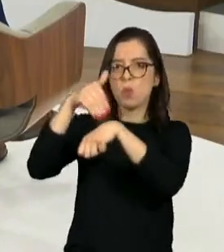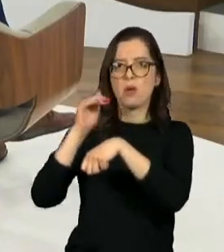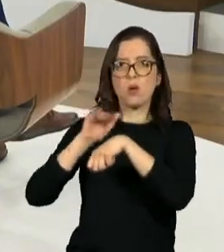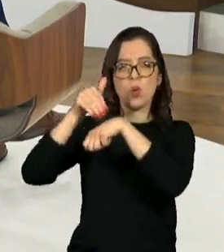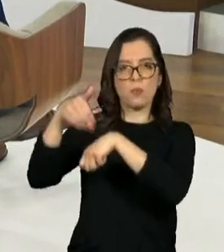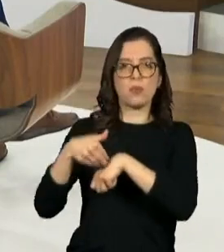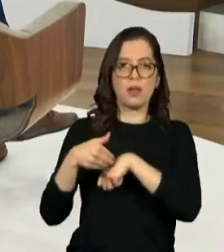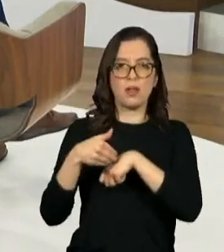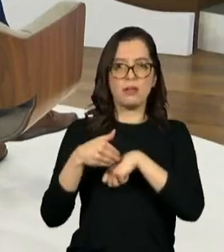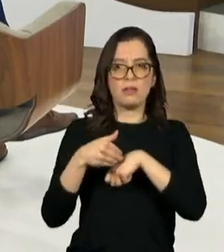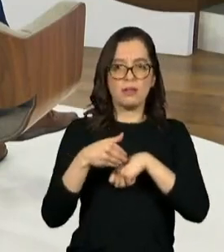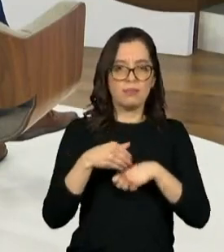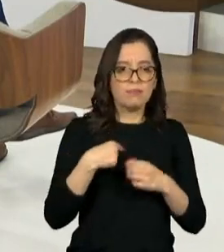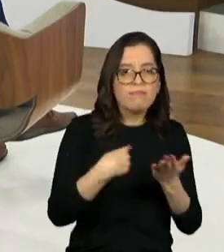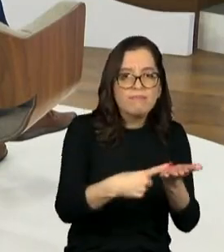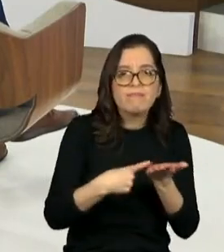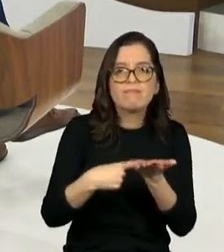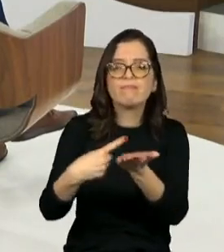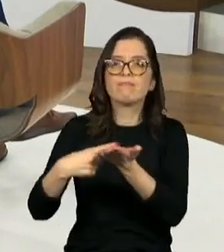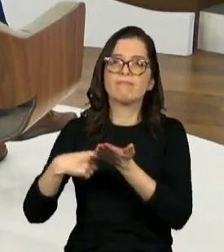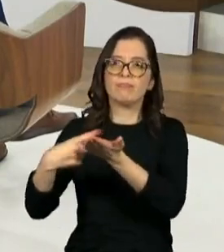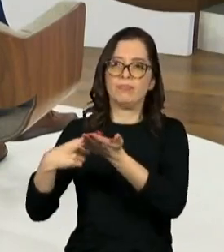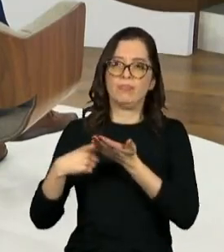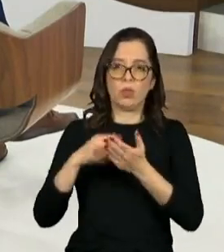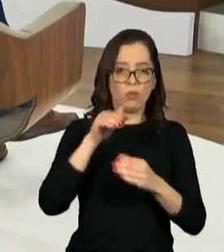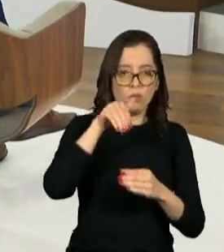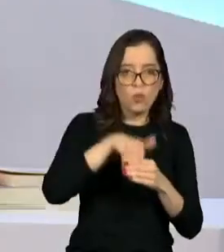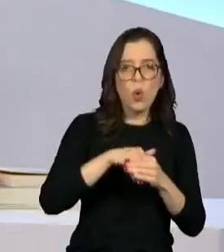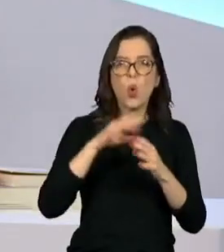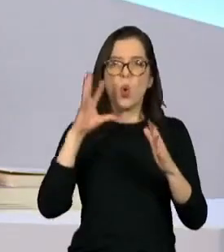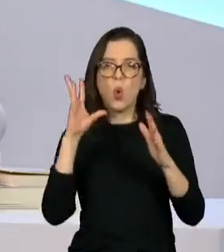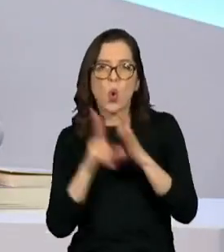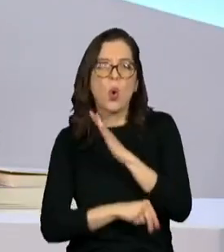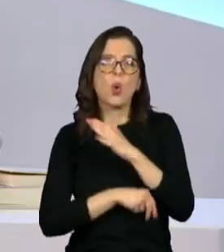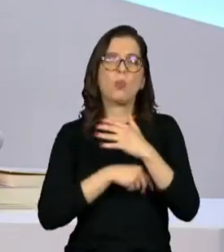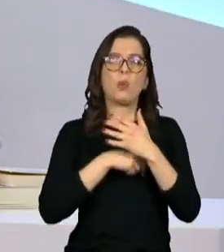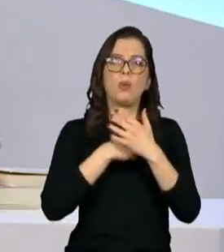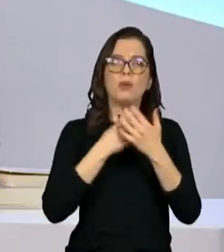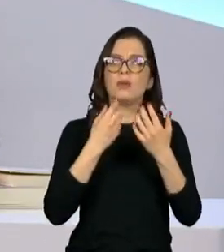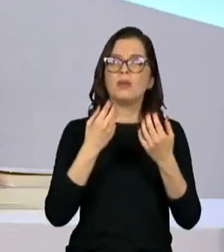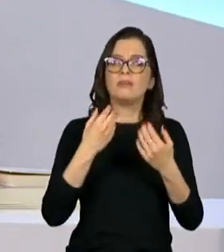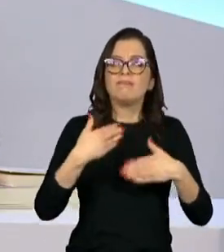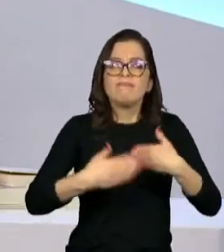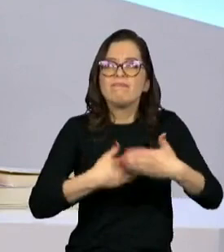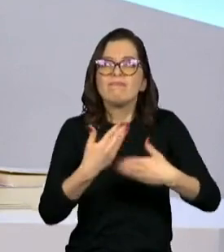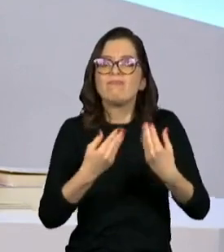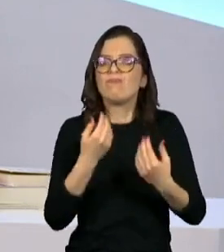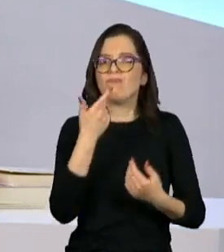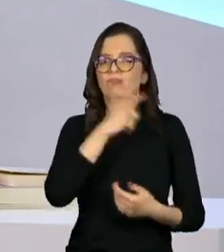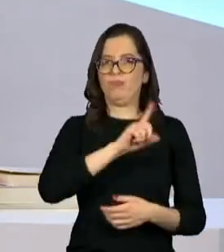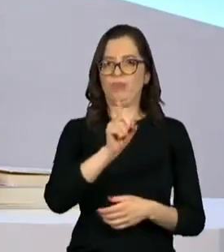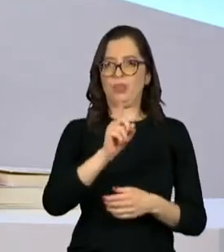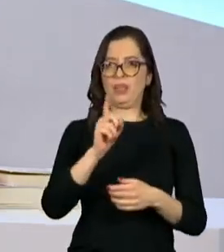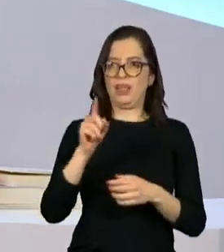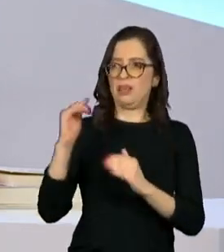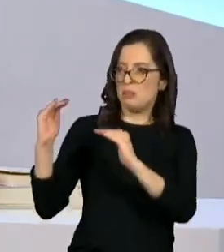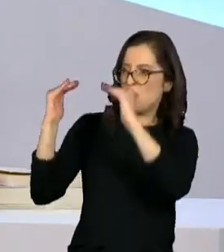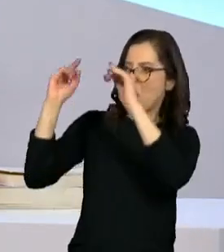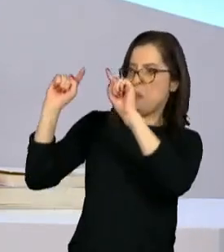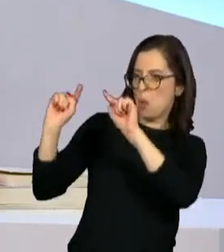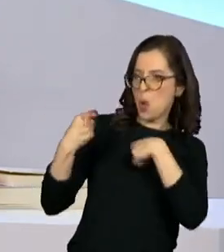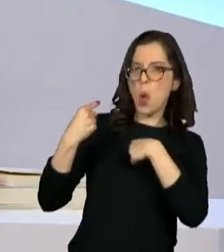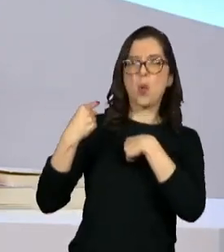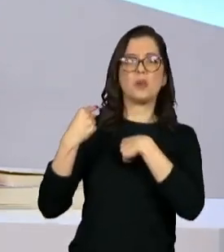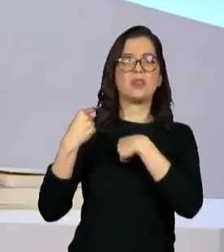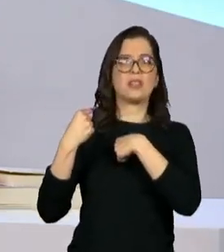conspiração, que a eleição foi roubada, que as coisas não funcionaram, que, na verdade, a elite está contra você. E aí você tem um